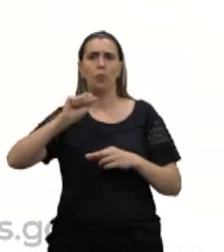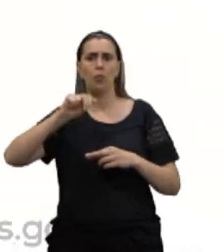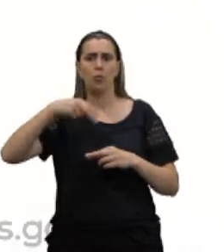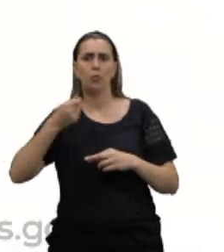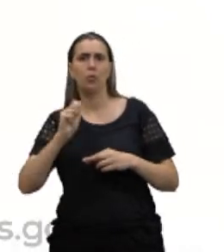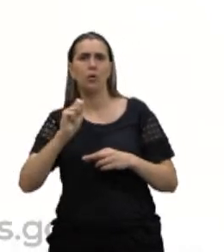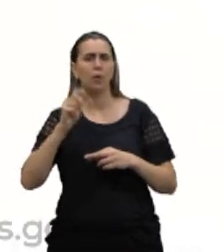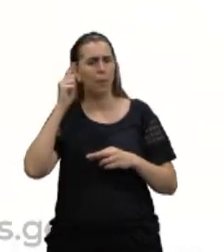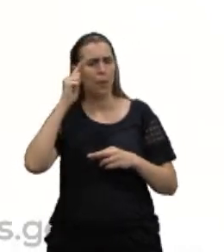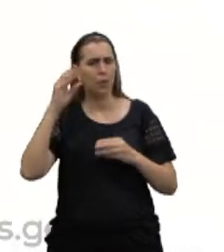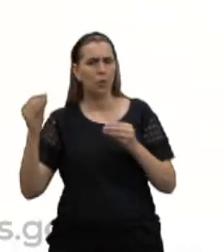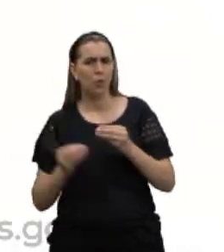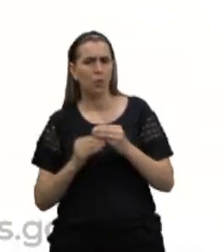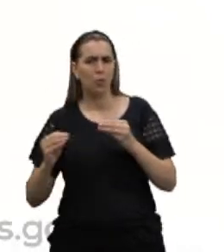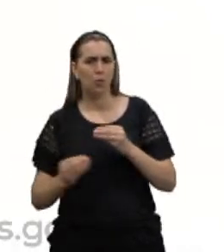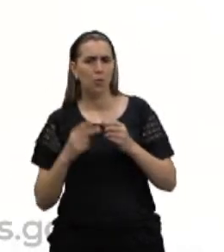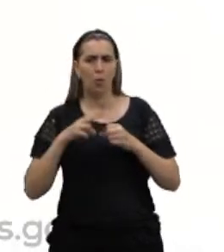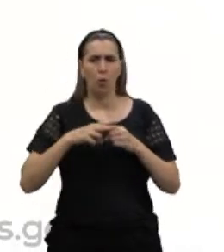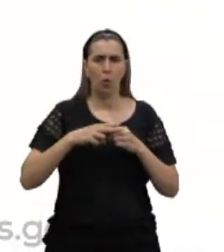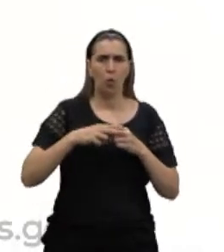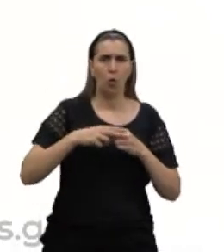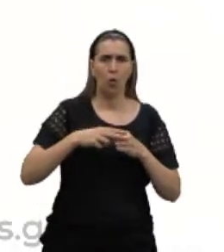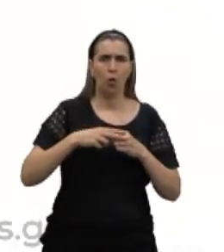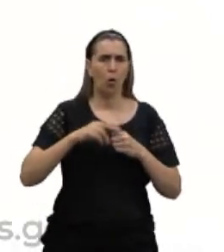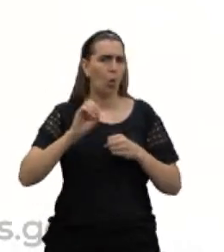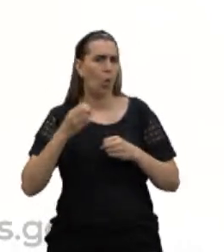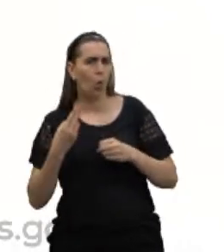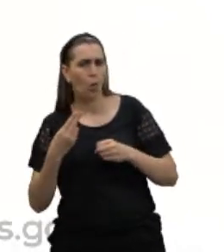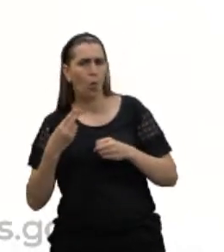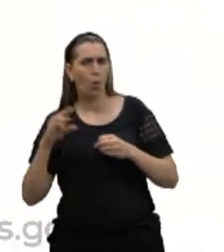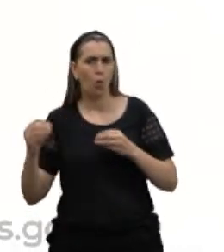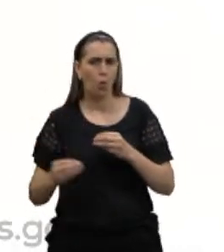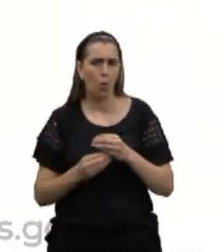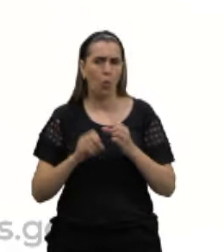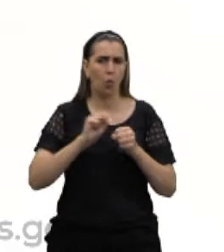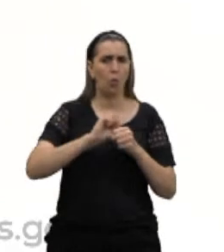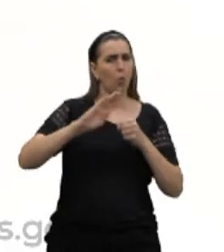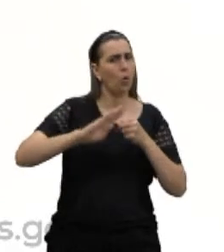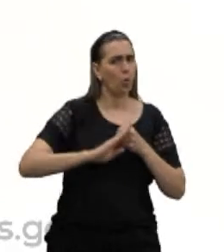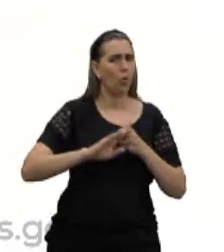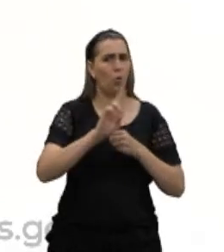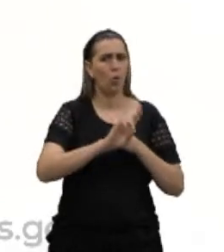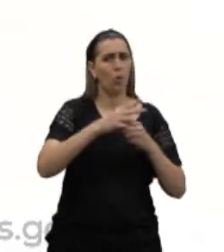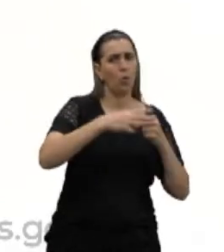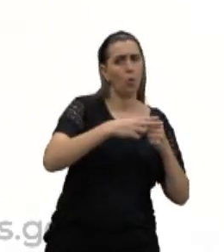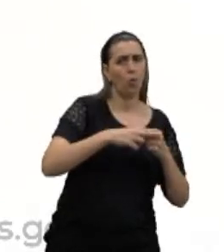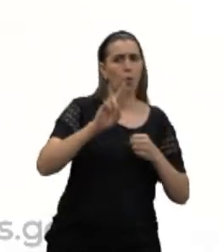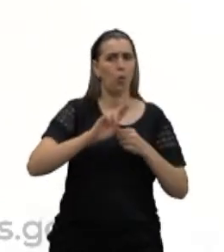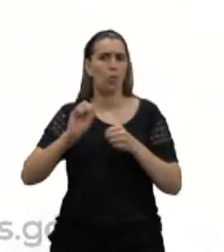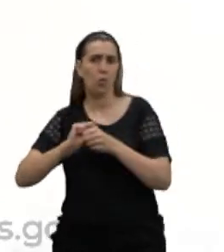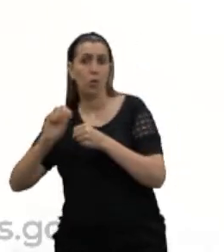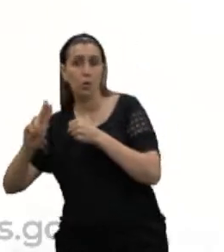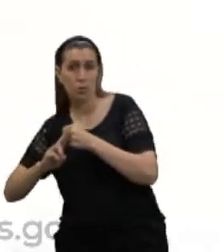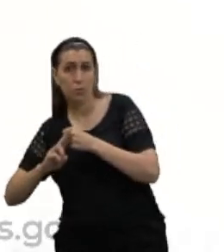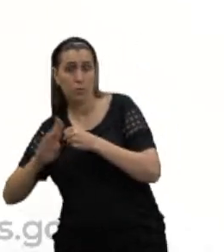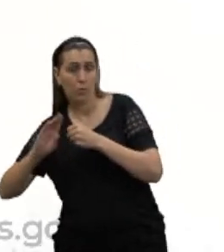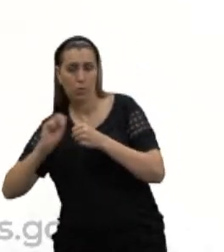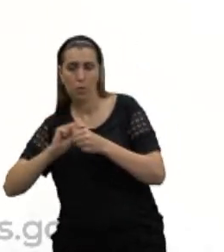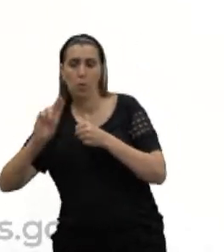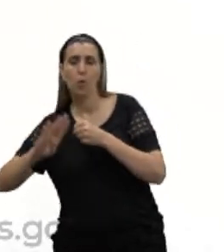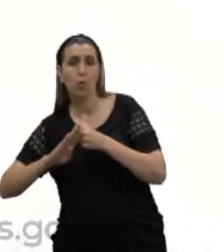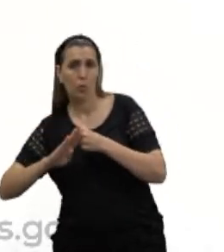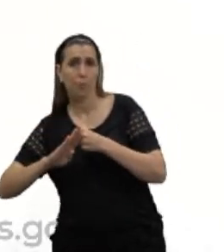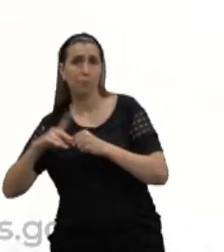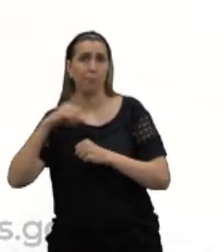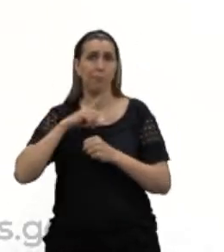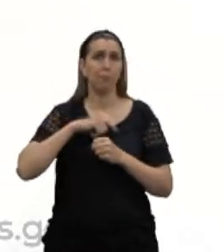em complementos verbais ou em complementos de substantivo, né? Ou eu uso verbo ou eu uso substantivo. E a